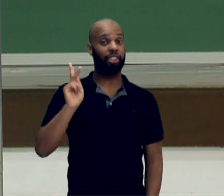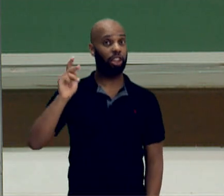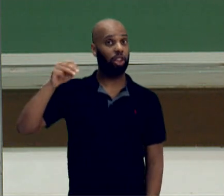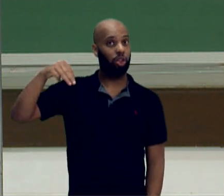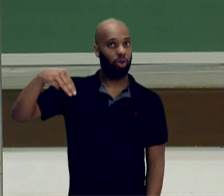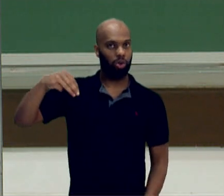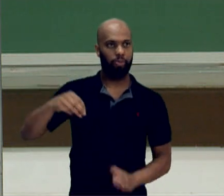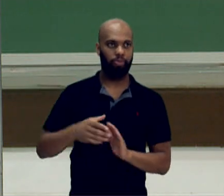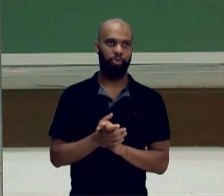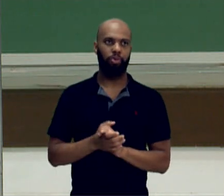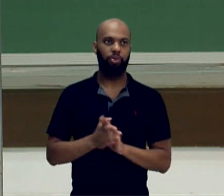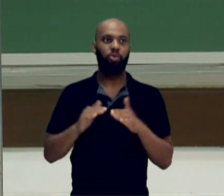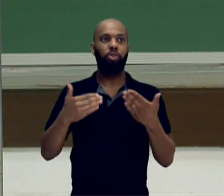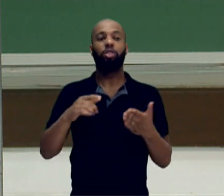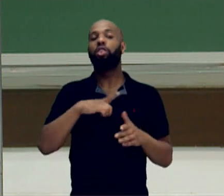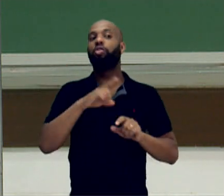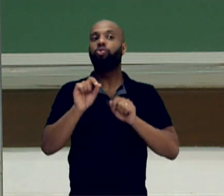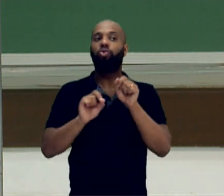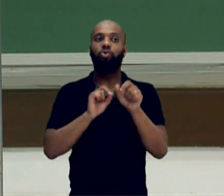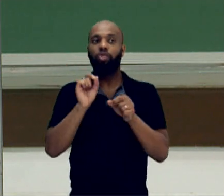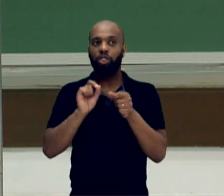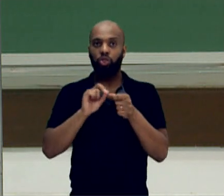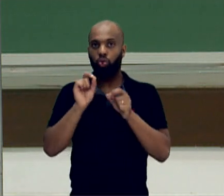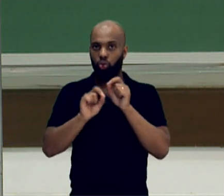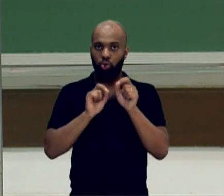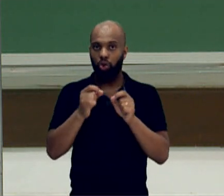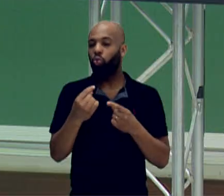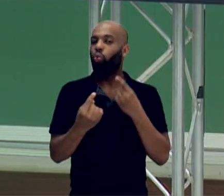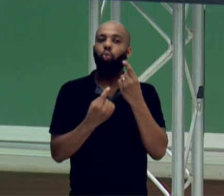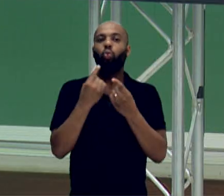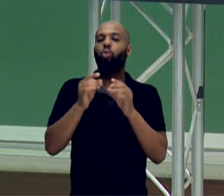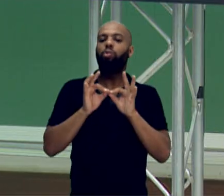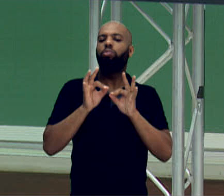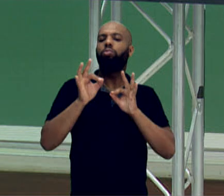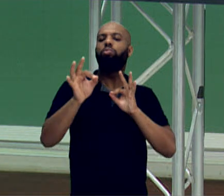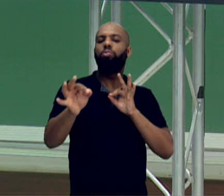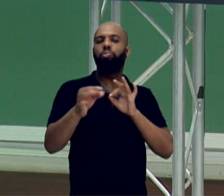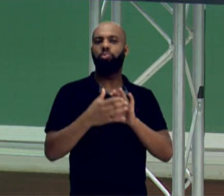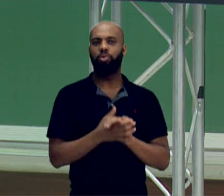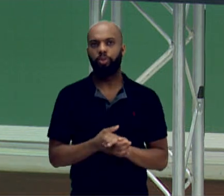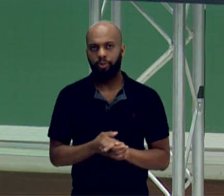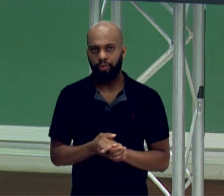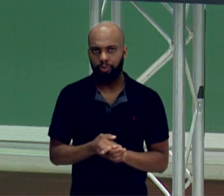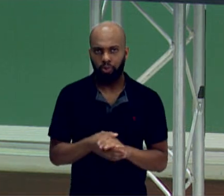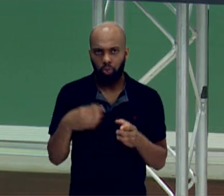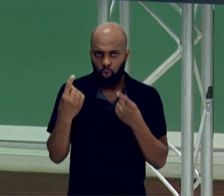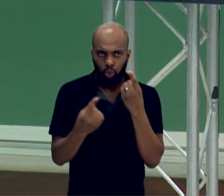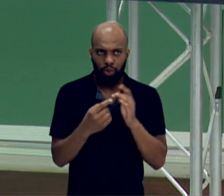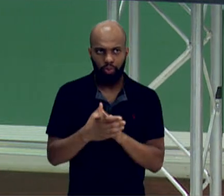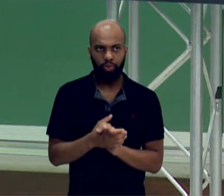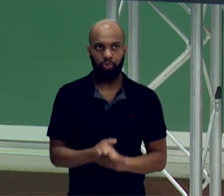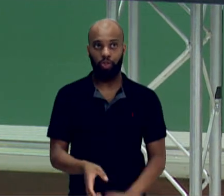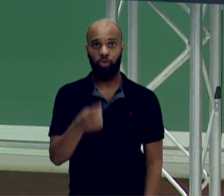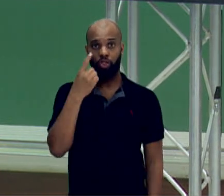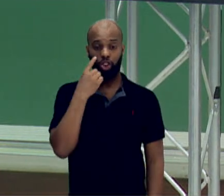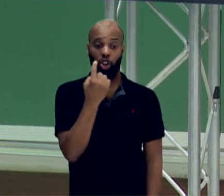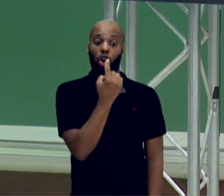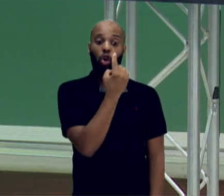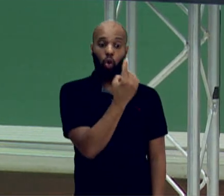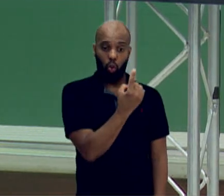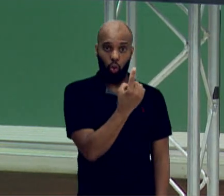Então, entre essas duas cidades vai ser qual a distância? Qual a distância? Bom,